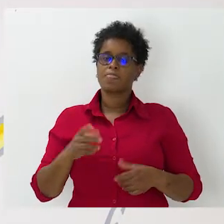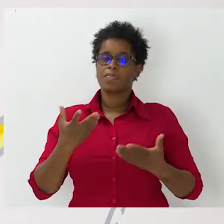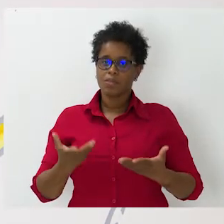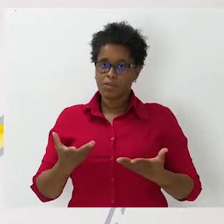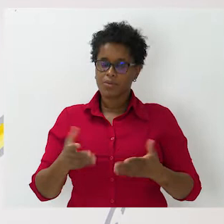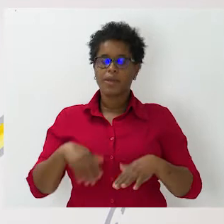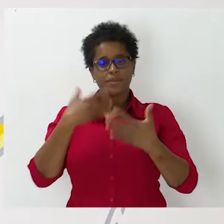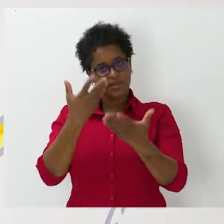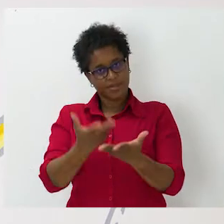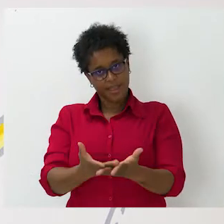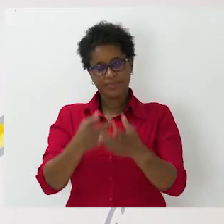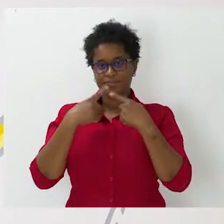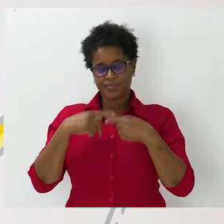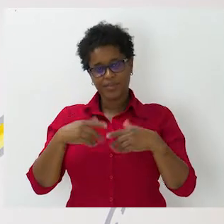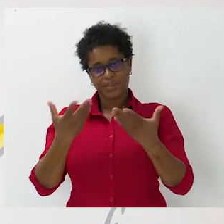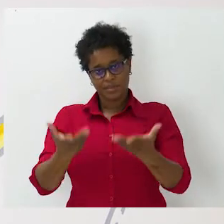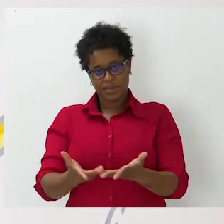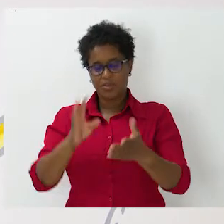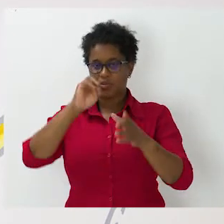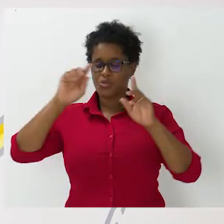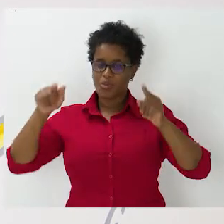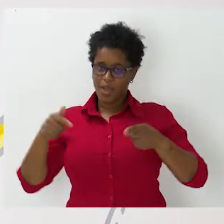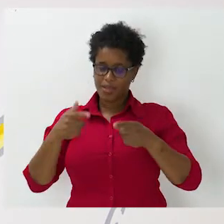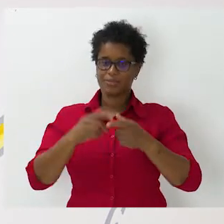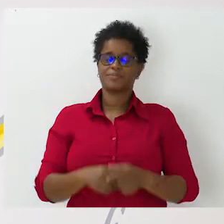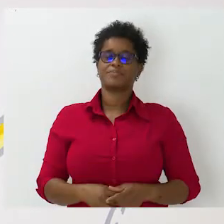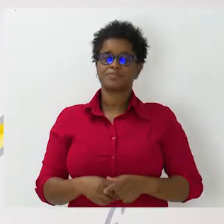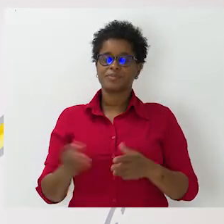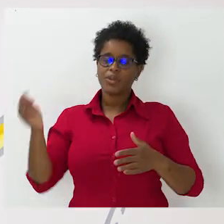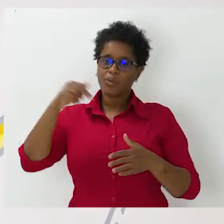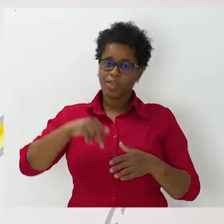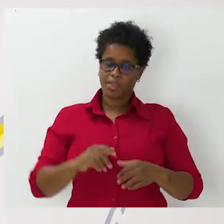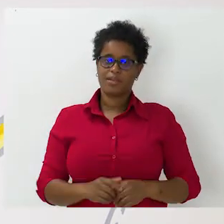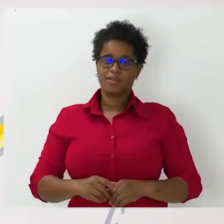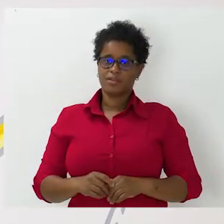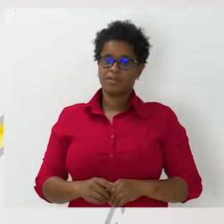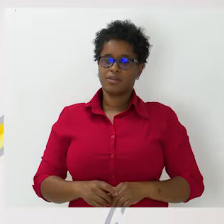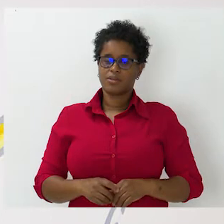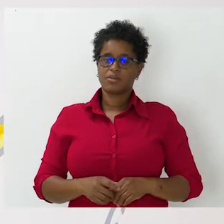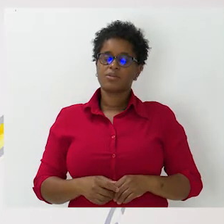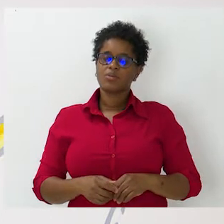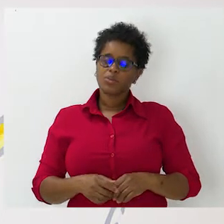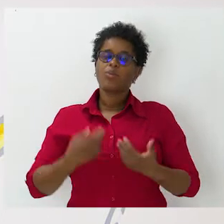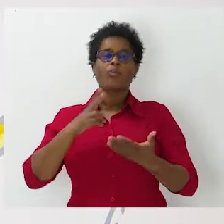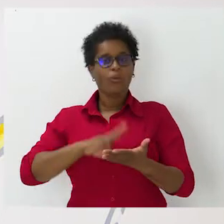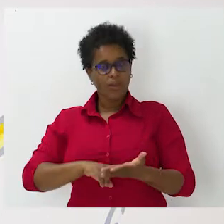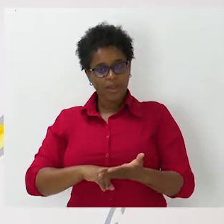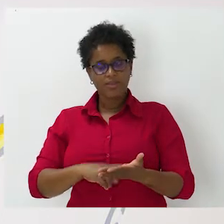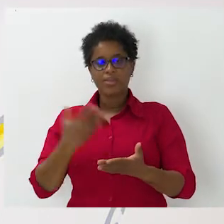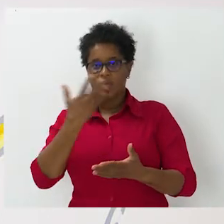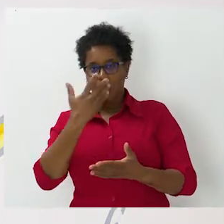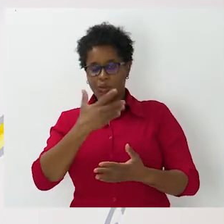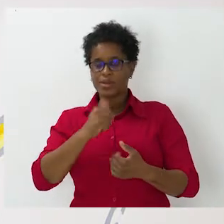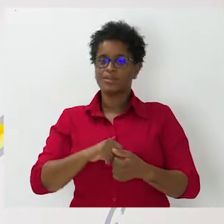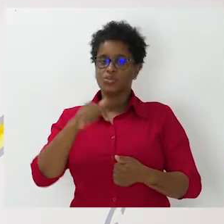a anunciação do sumário, vamos entrar do concreto na